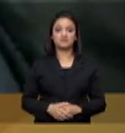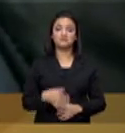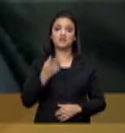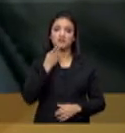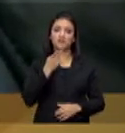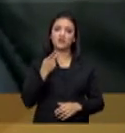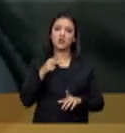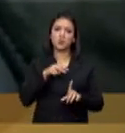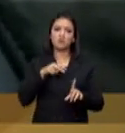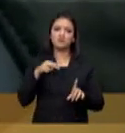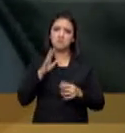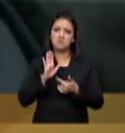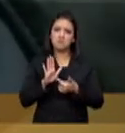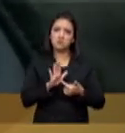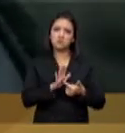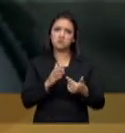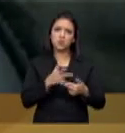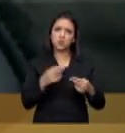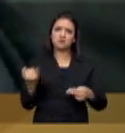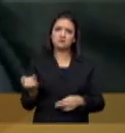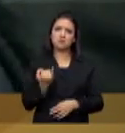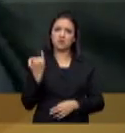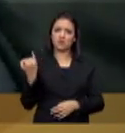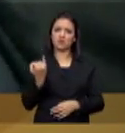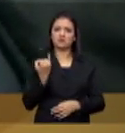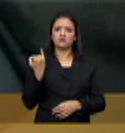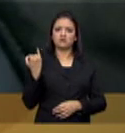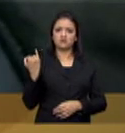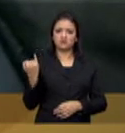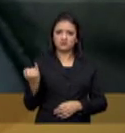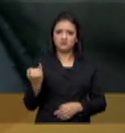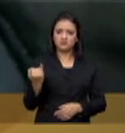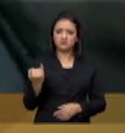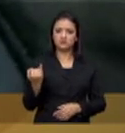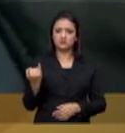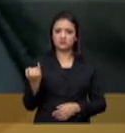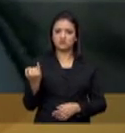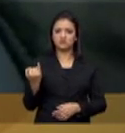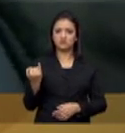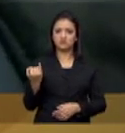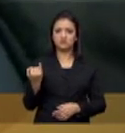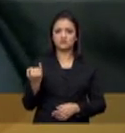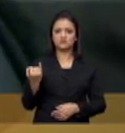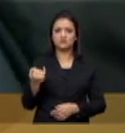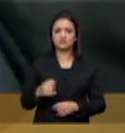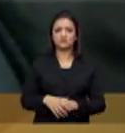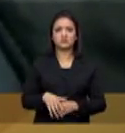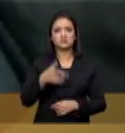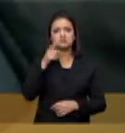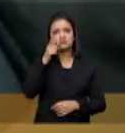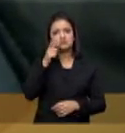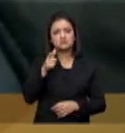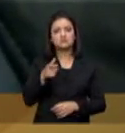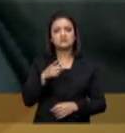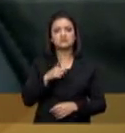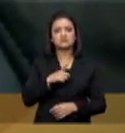importantes visões à luz dos interesses que estimulam a